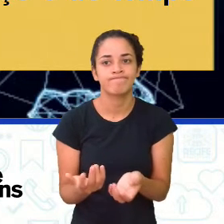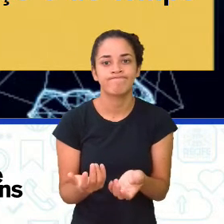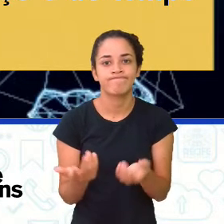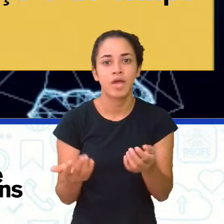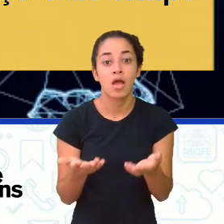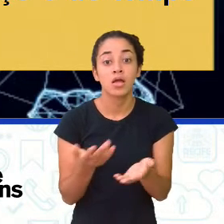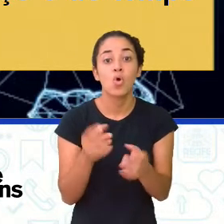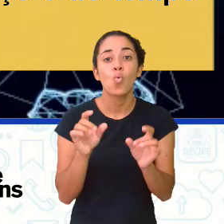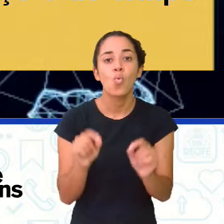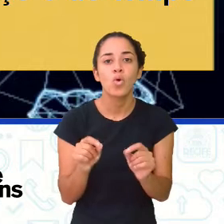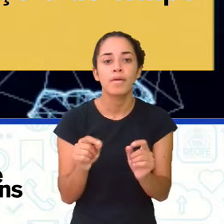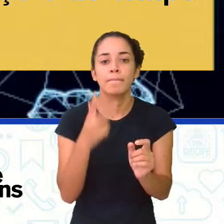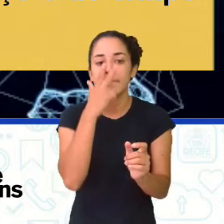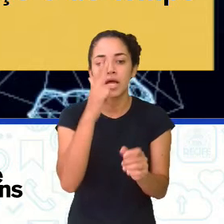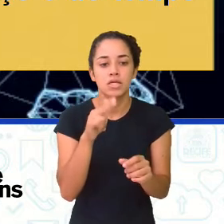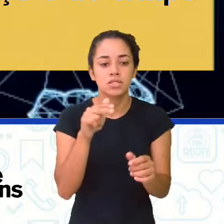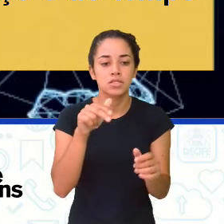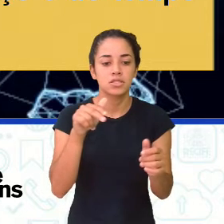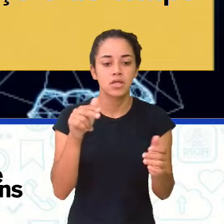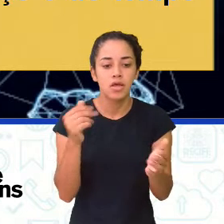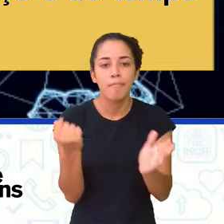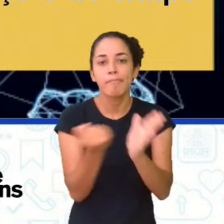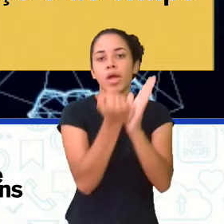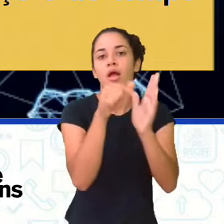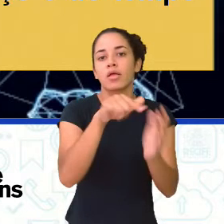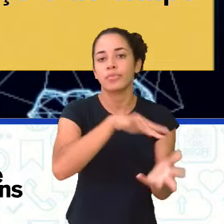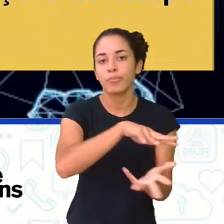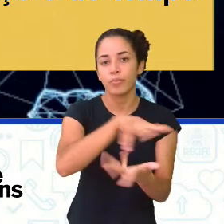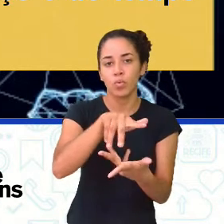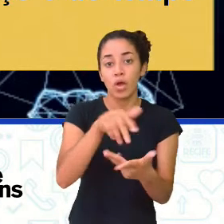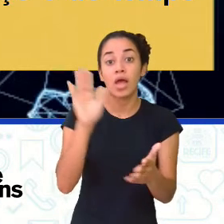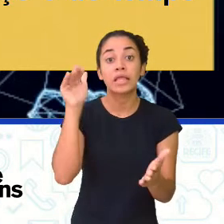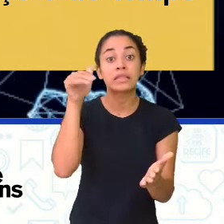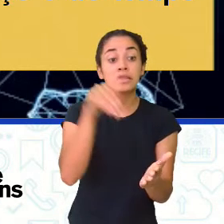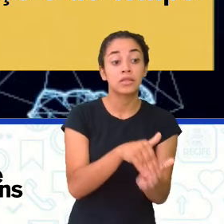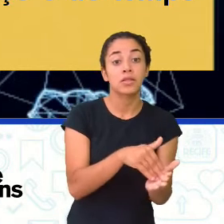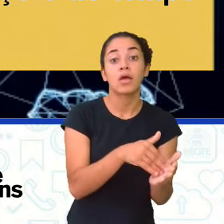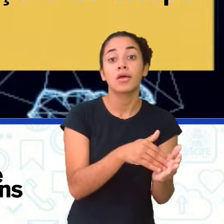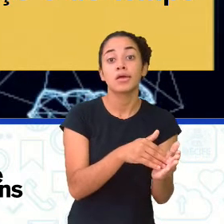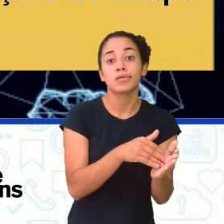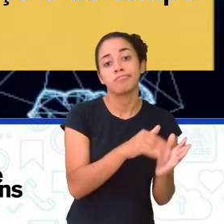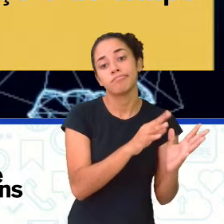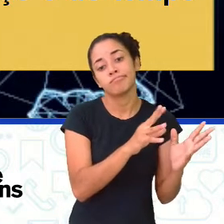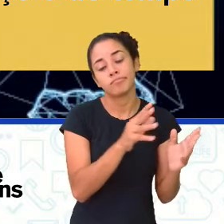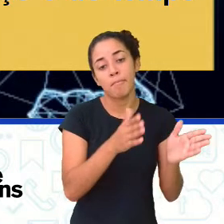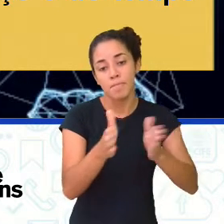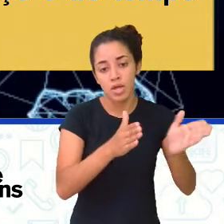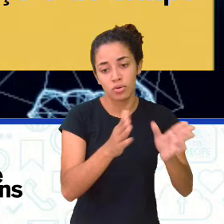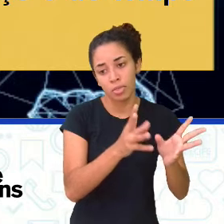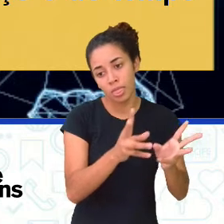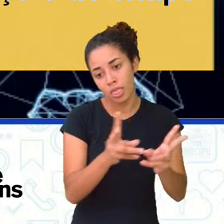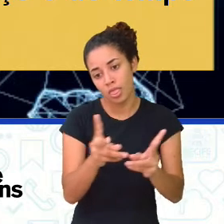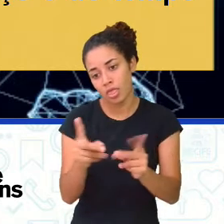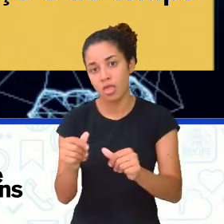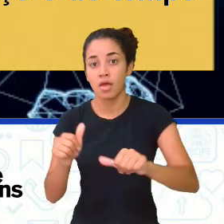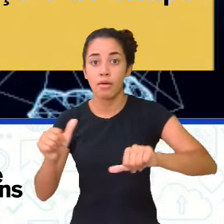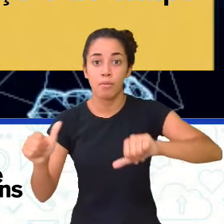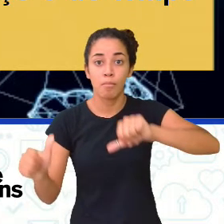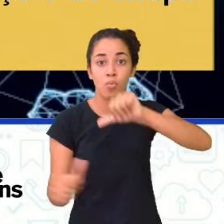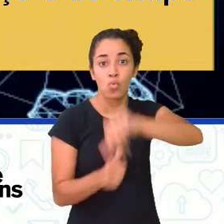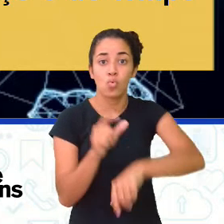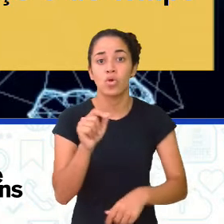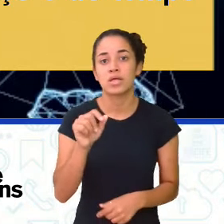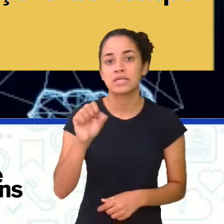algumas marcas no mundo, até ele passar por aquele período que ele transita, né? E aí vira